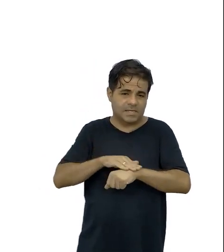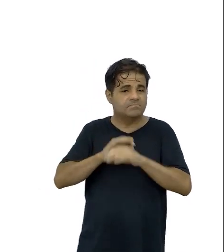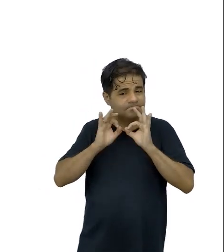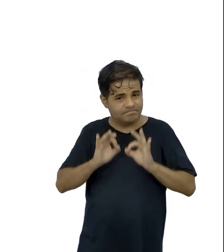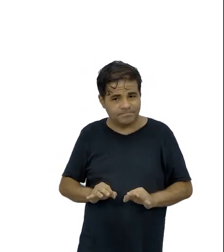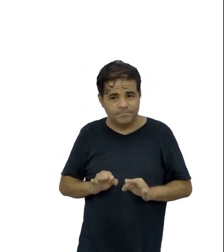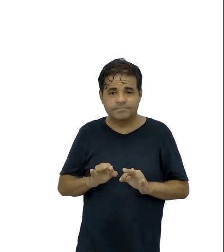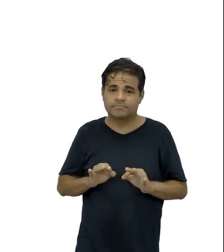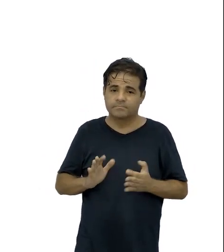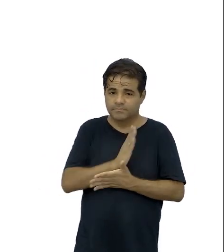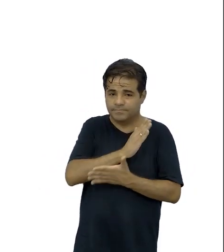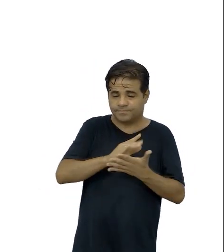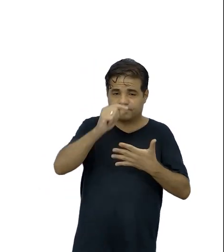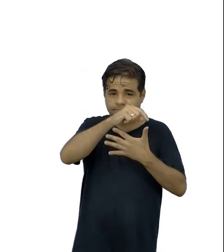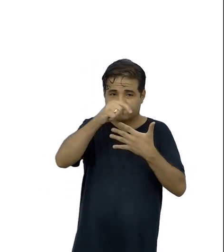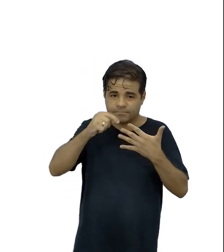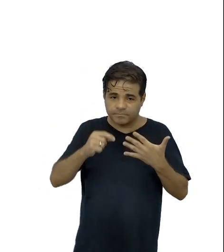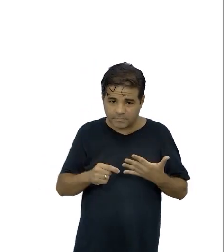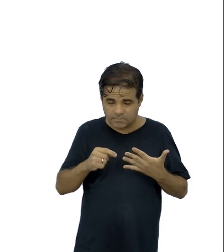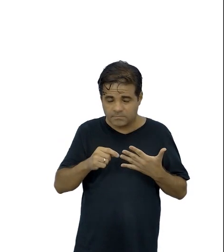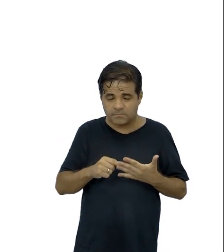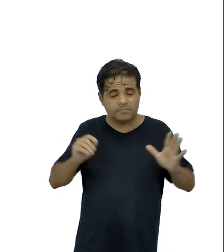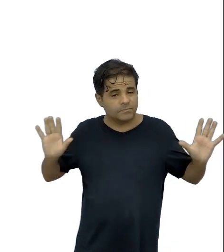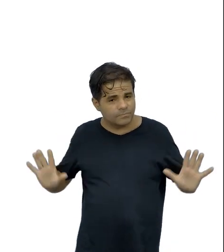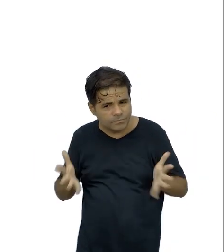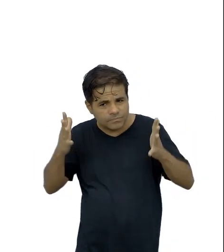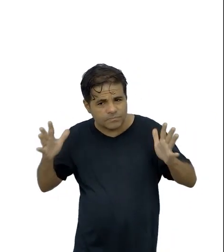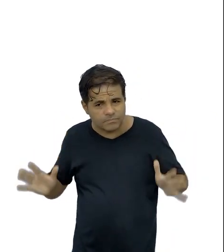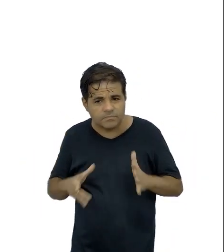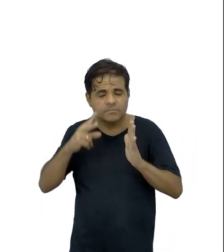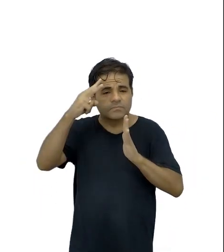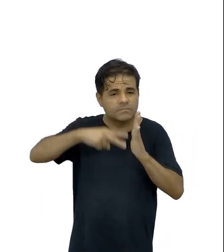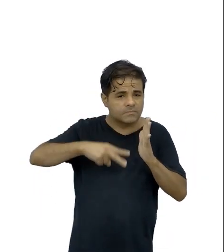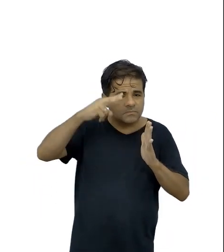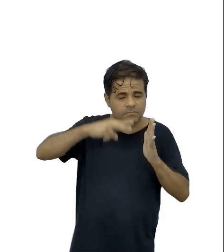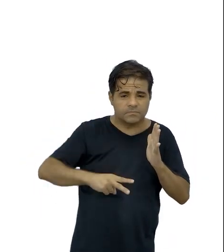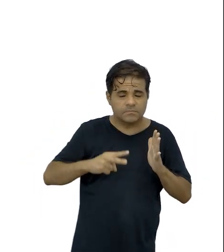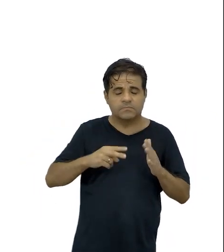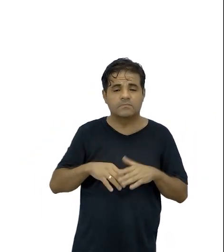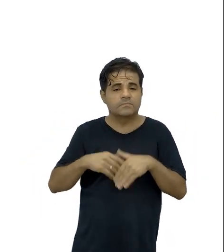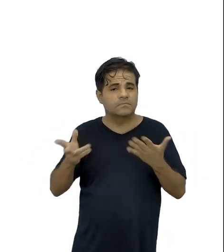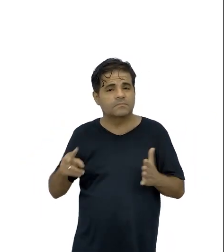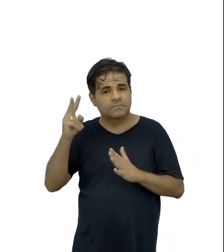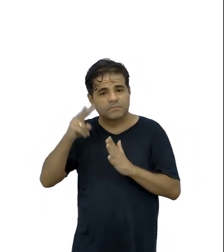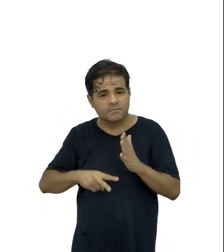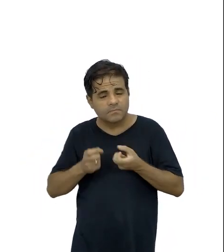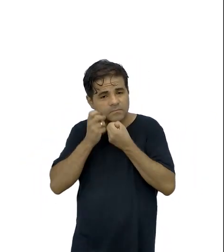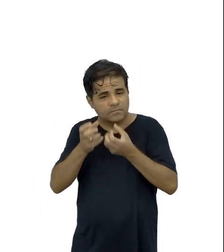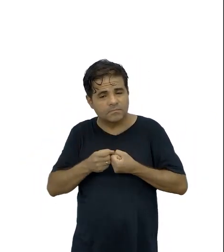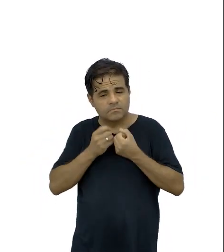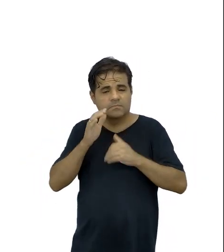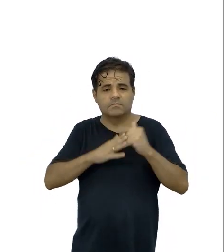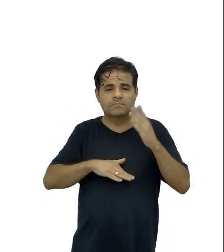certo? Então, alguns itens aqui, a motivação da leitura. Ler para se informar de maneira